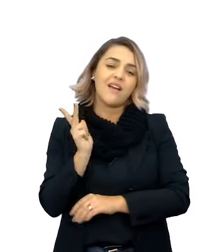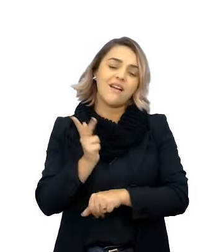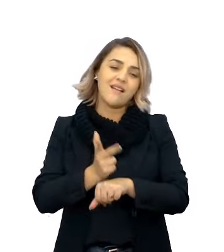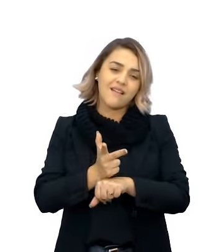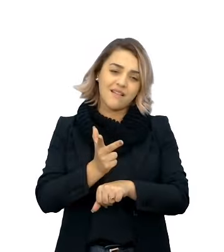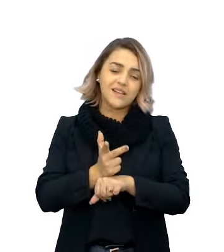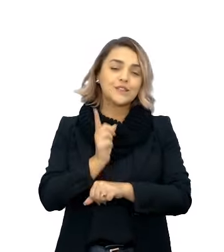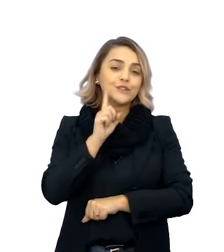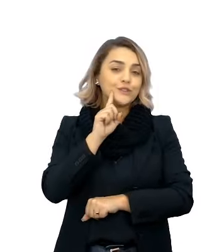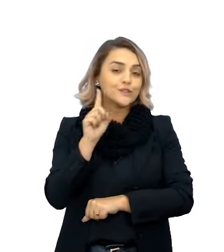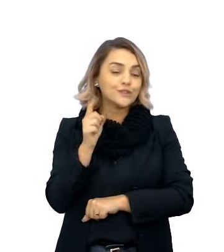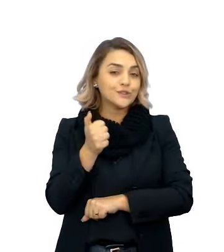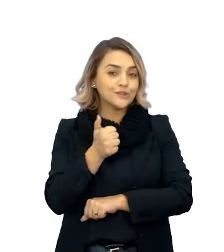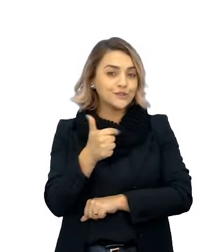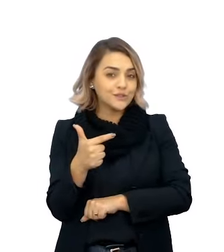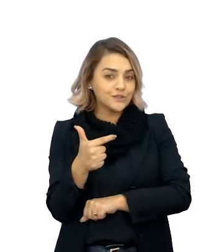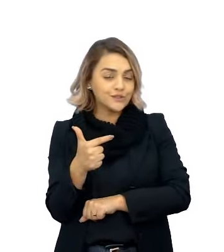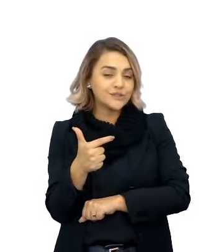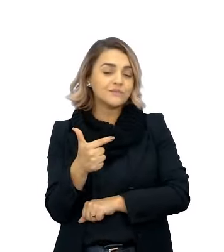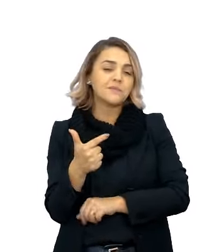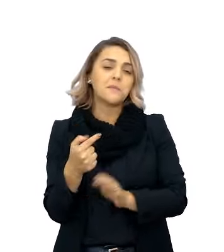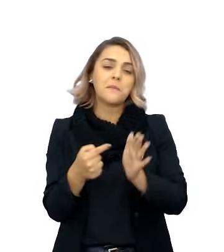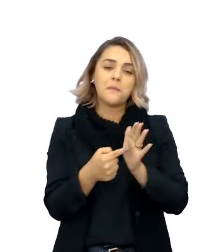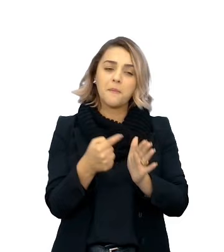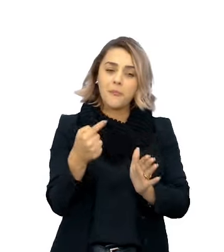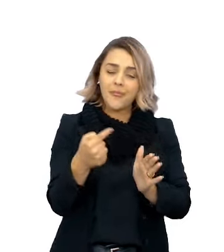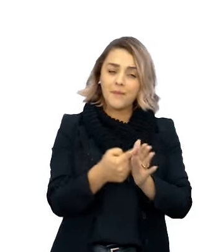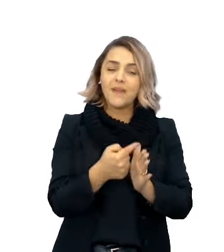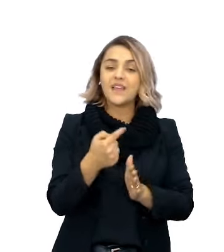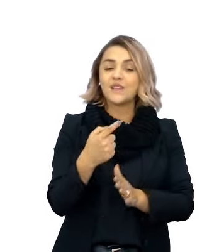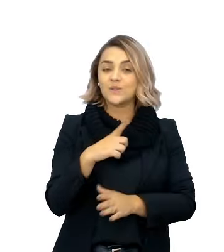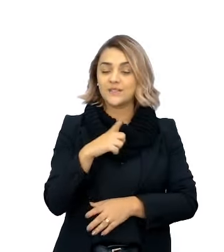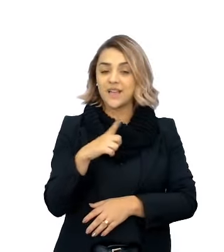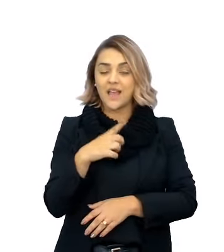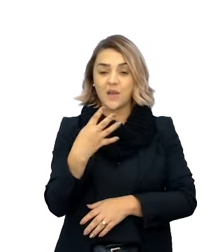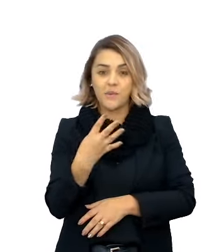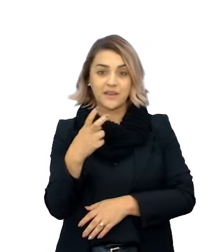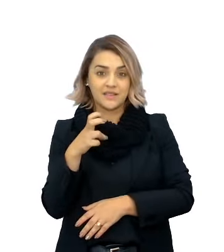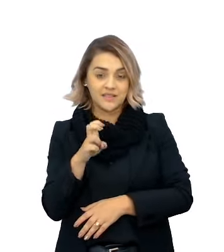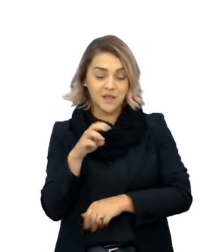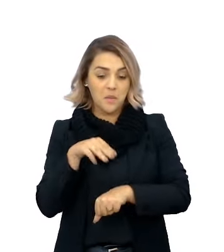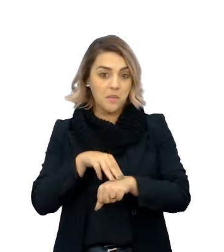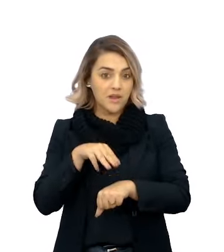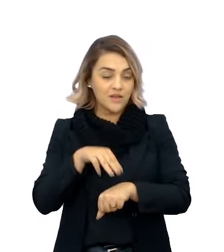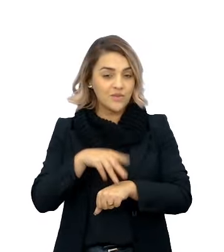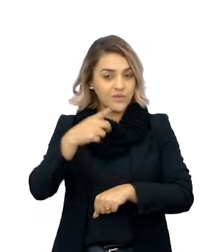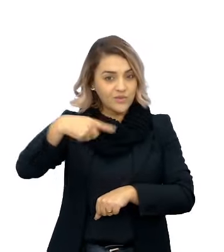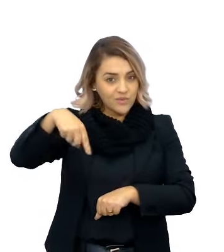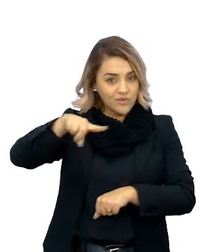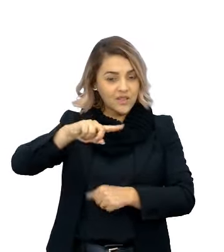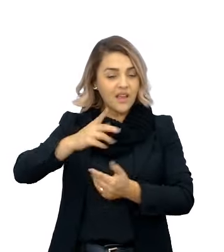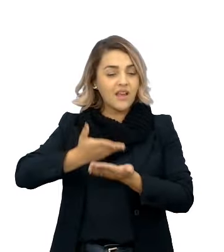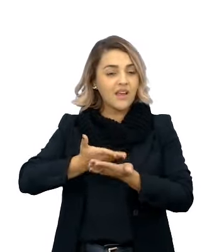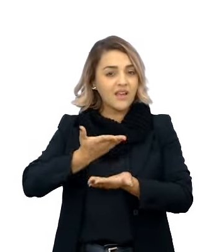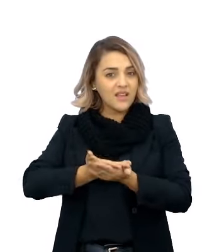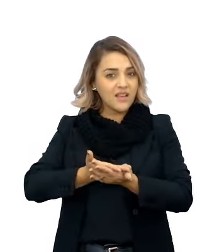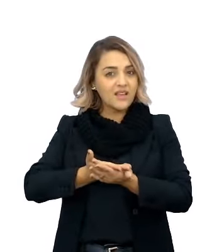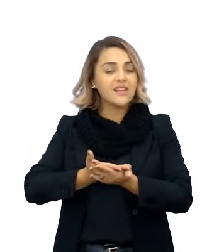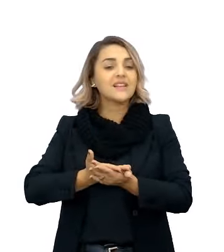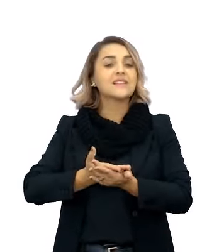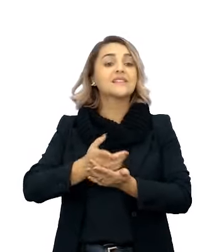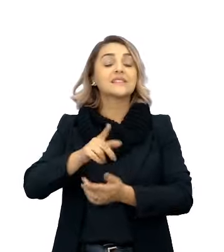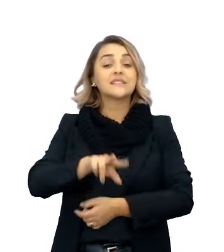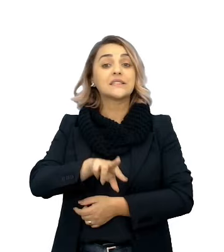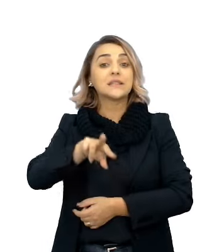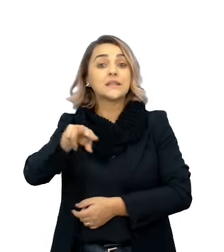dia 12. Então, primeiro nós vamos, os nossos 45 minutos, estudar um pouquinho, e depois vocês têm o desdobramento